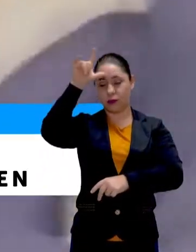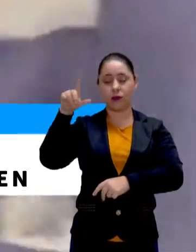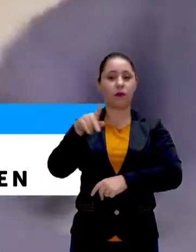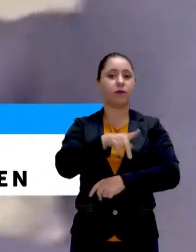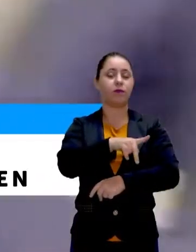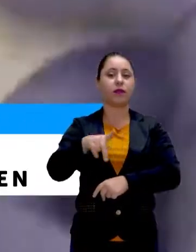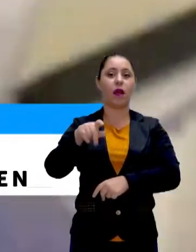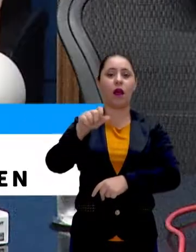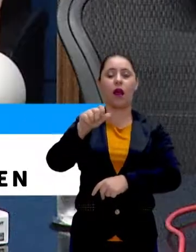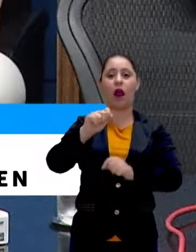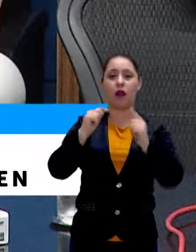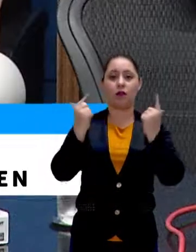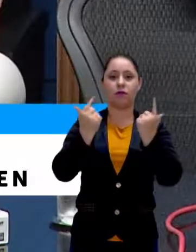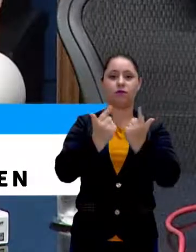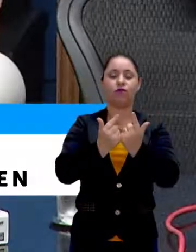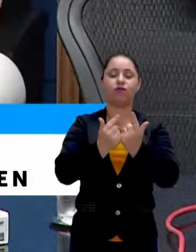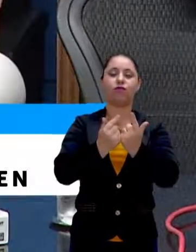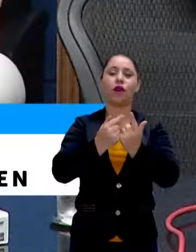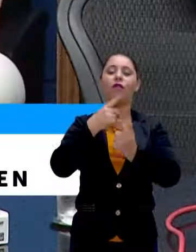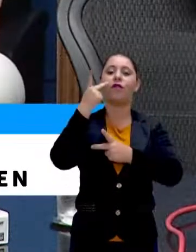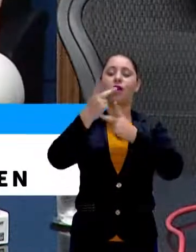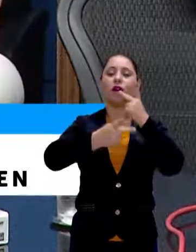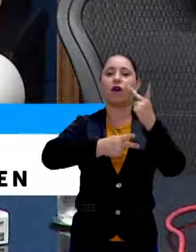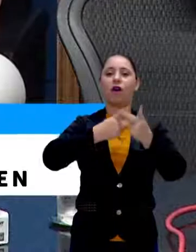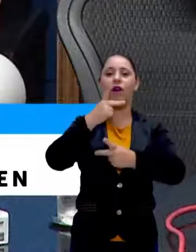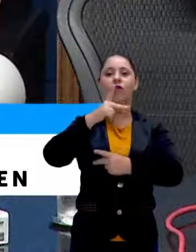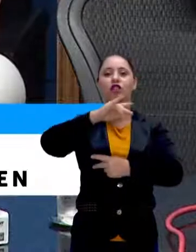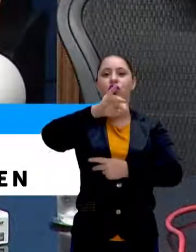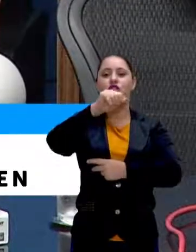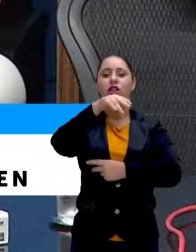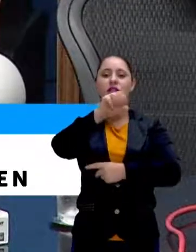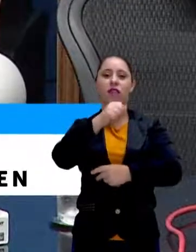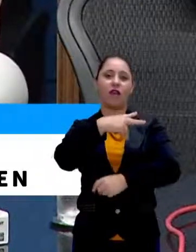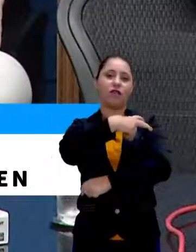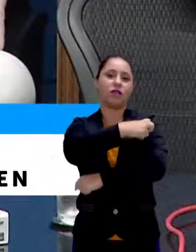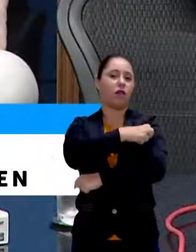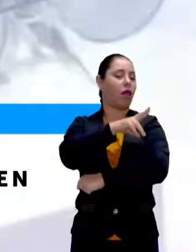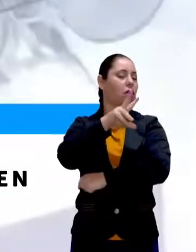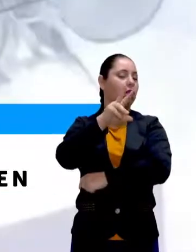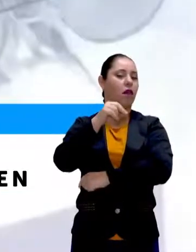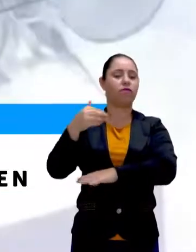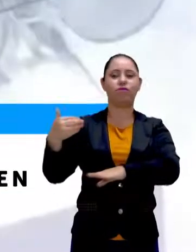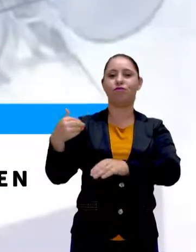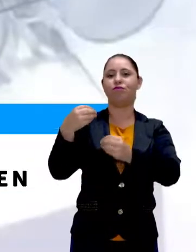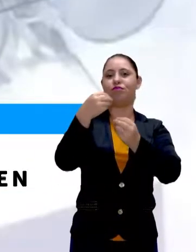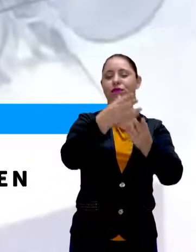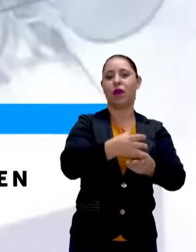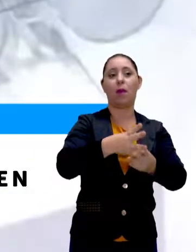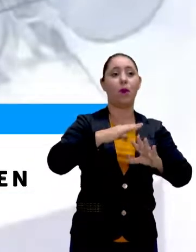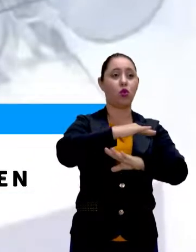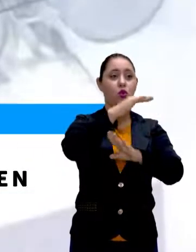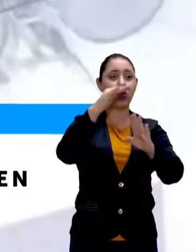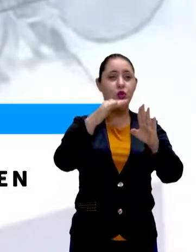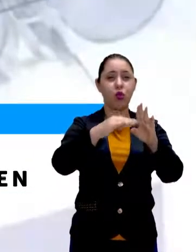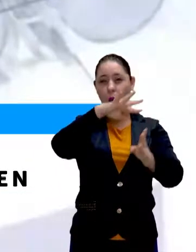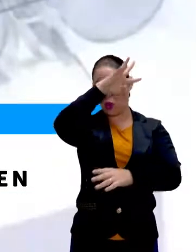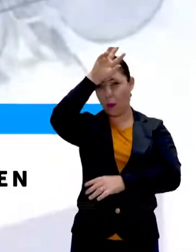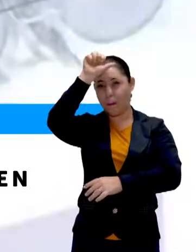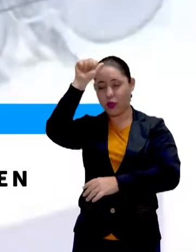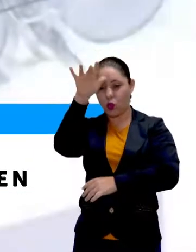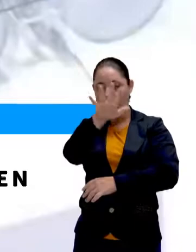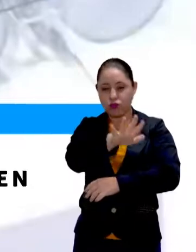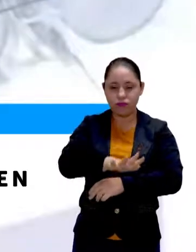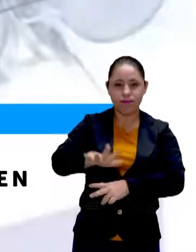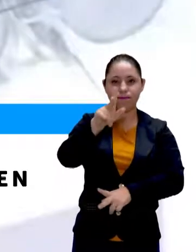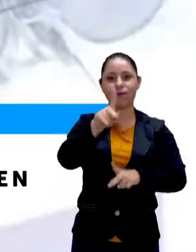população sul-mato-grossense, o presidente da Alemes confirmou que as vacinas da fabricante Janssen não serão encaminhadas em quantidade